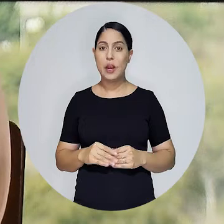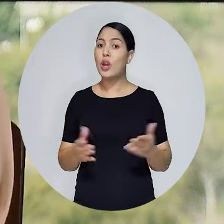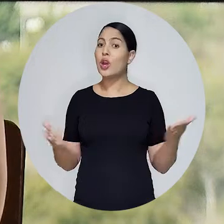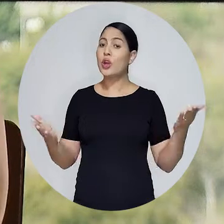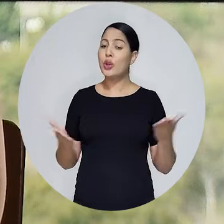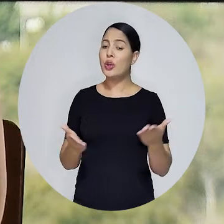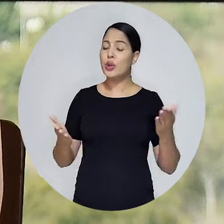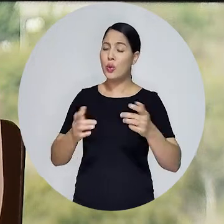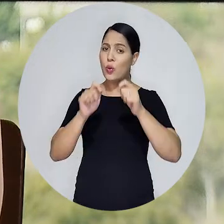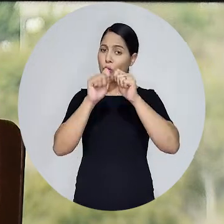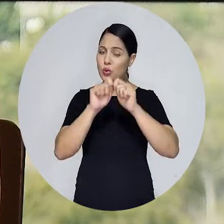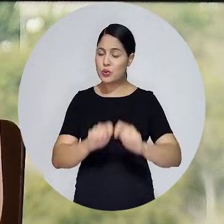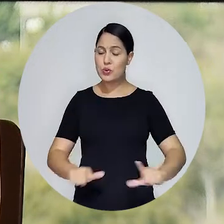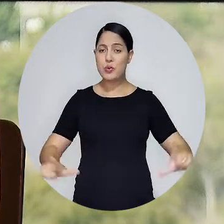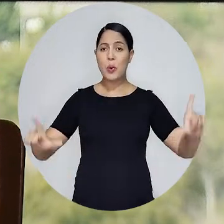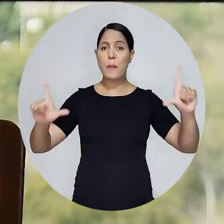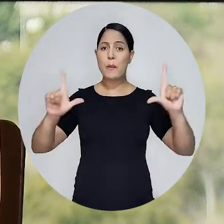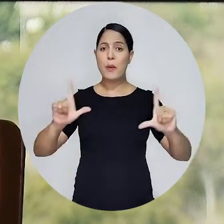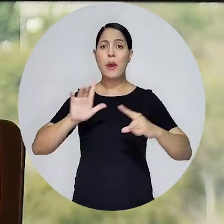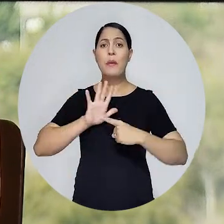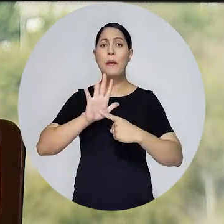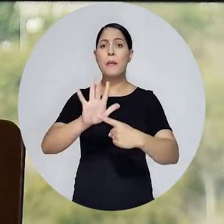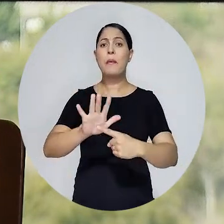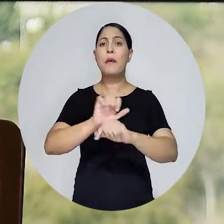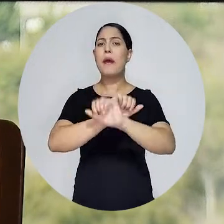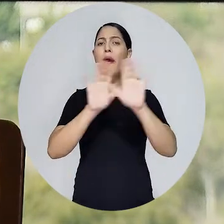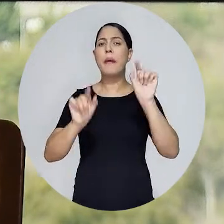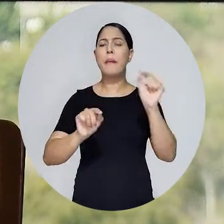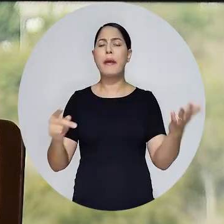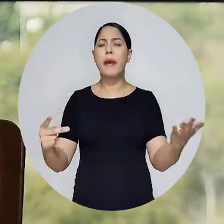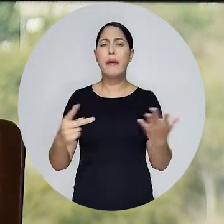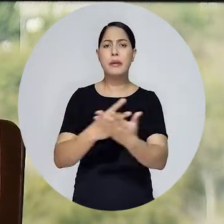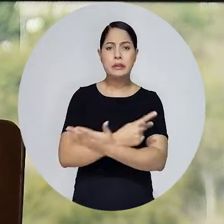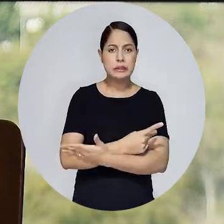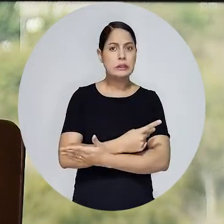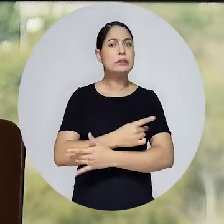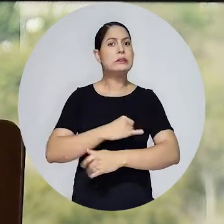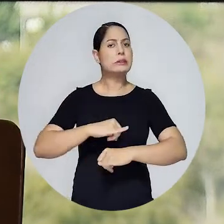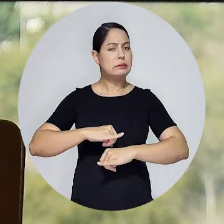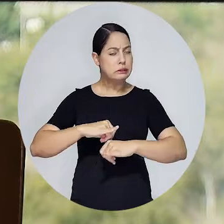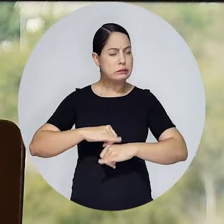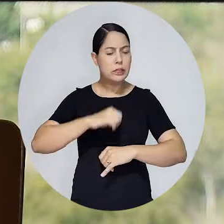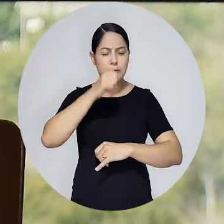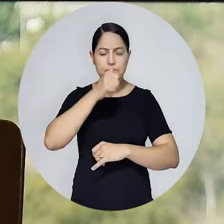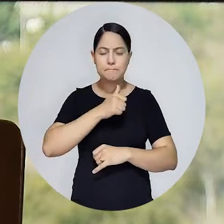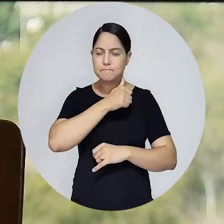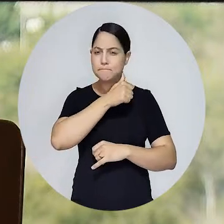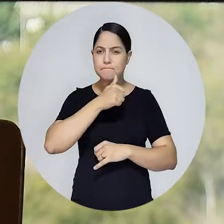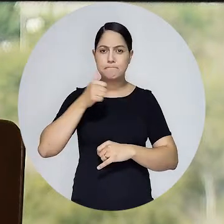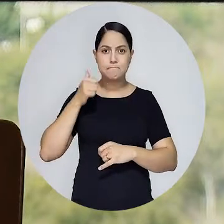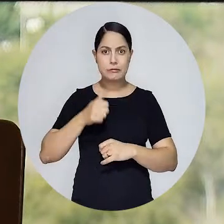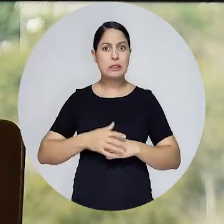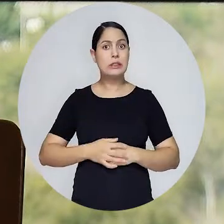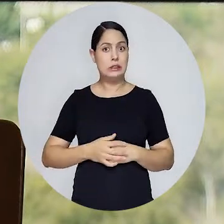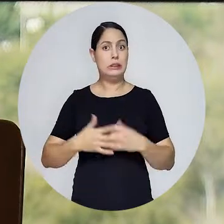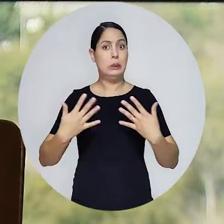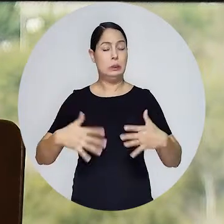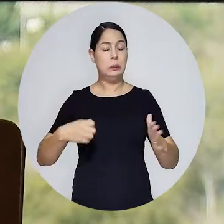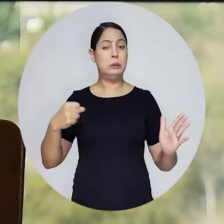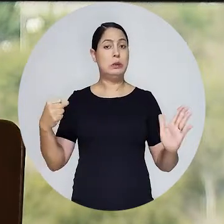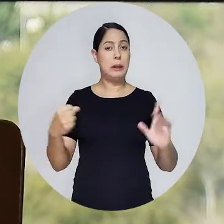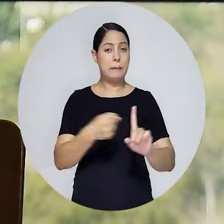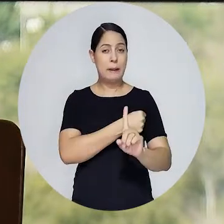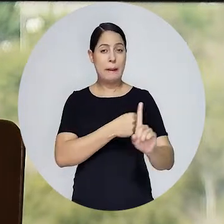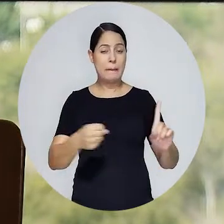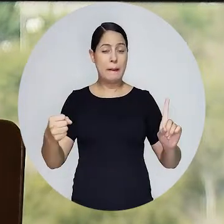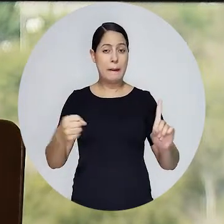Eu começo o programa de hoje com cenas de agressões físicas e verbais sofridas por advogados e advogadas no exercício